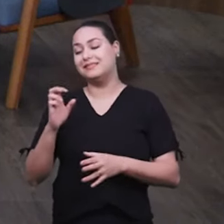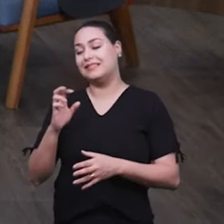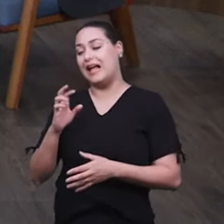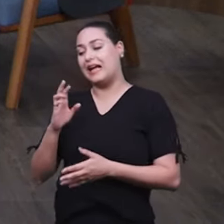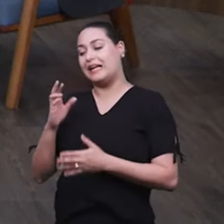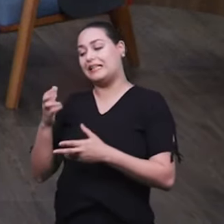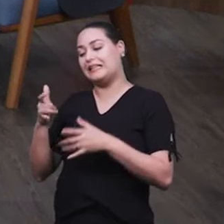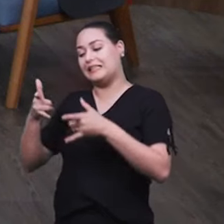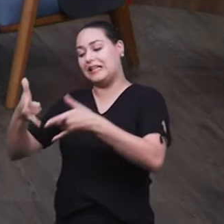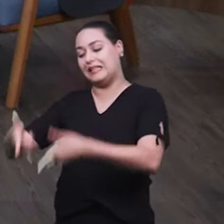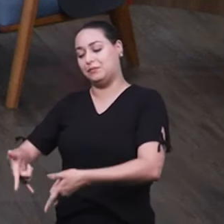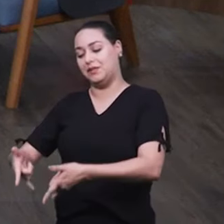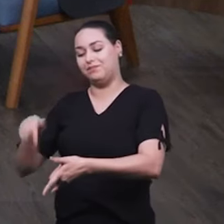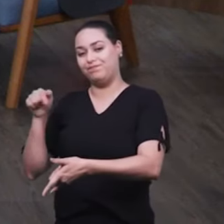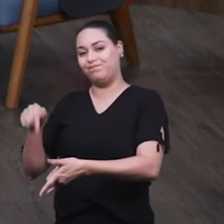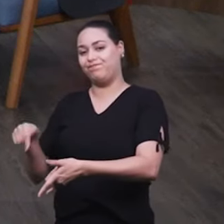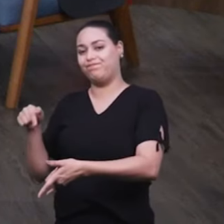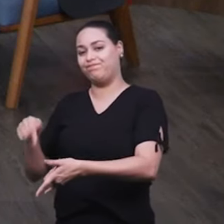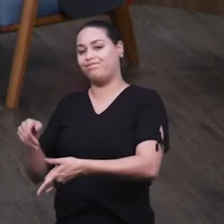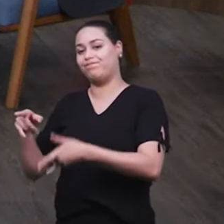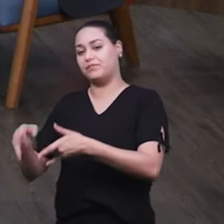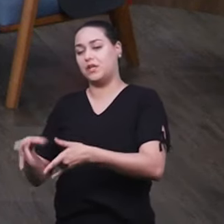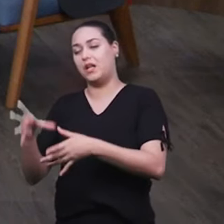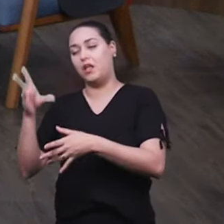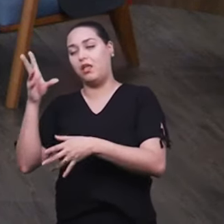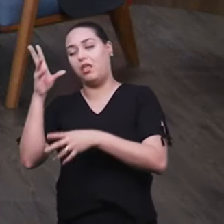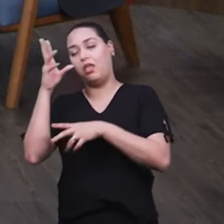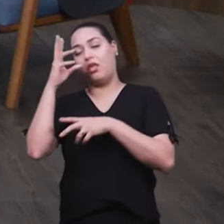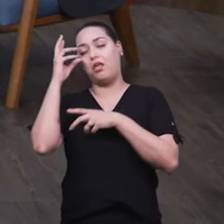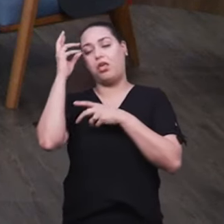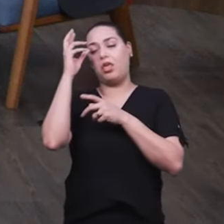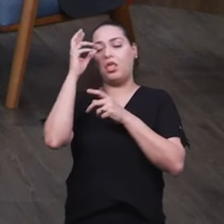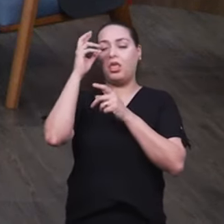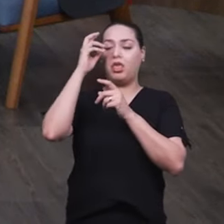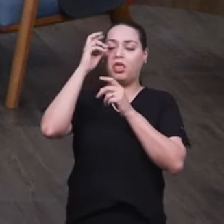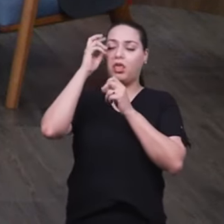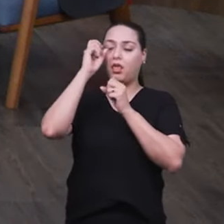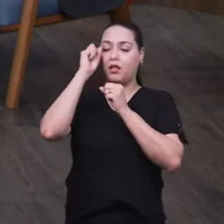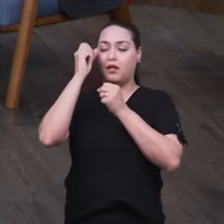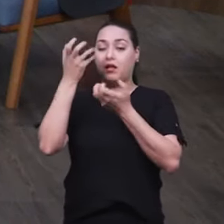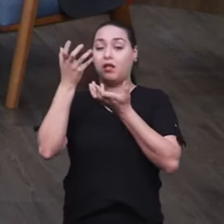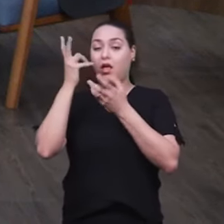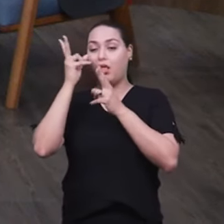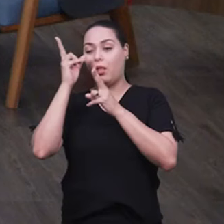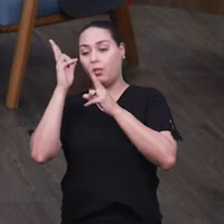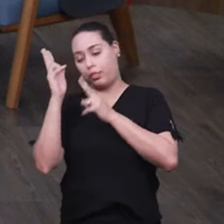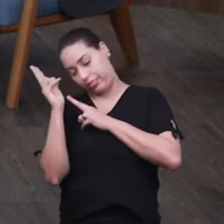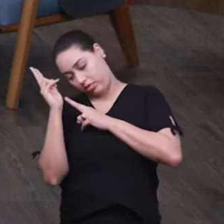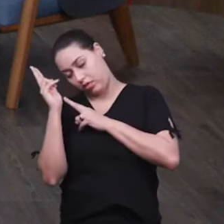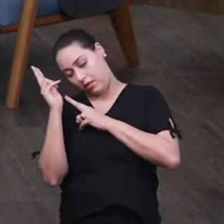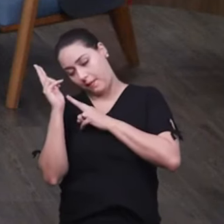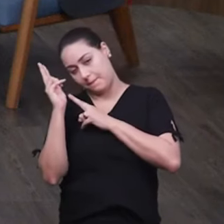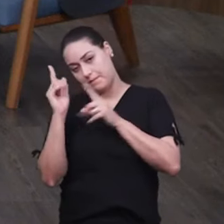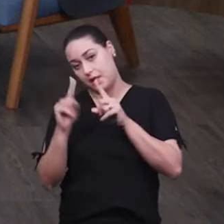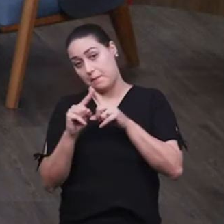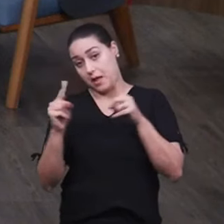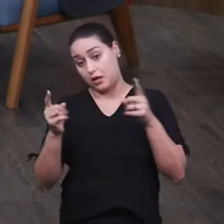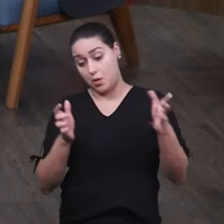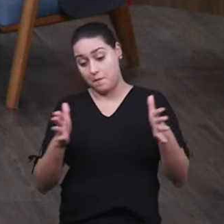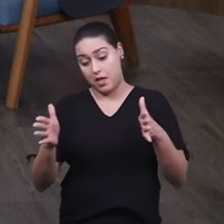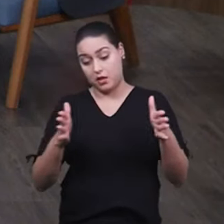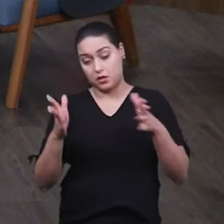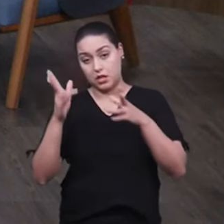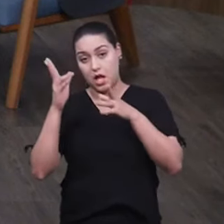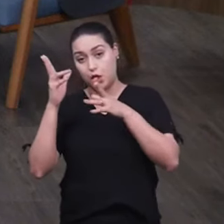natural, o homem ir ficando sonolento e querer dormir. Mas é nesse período